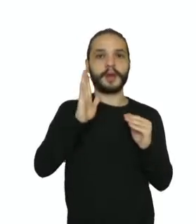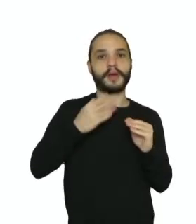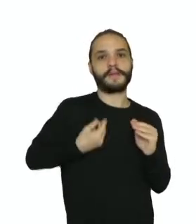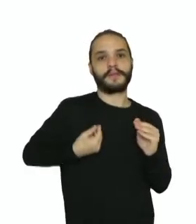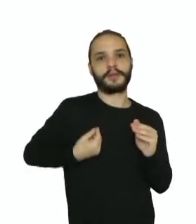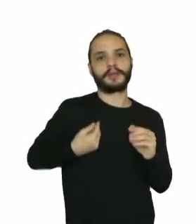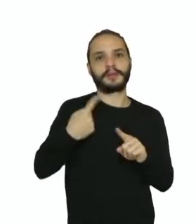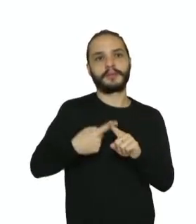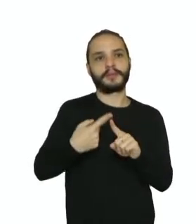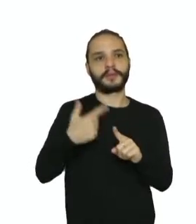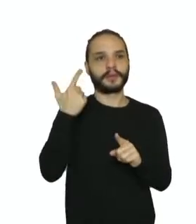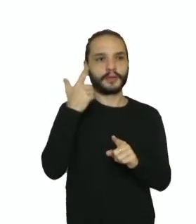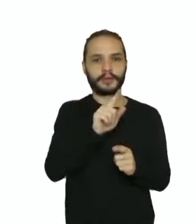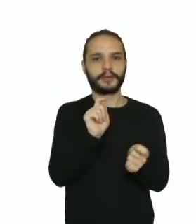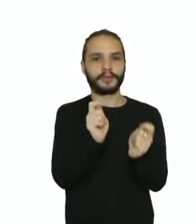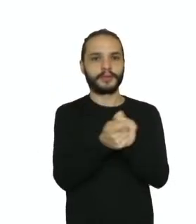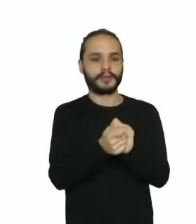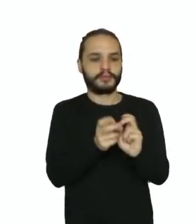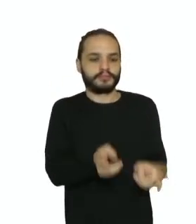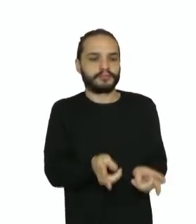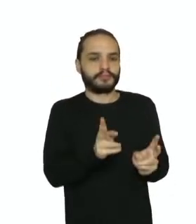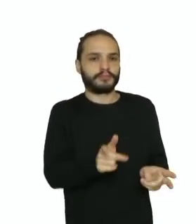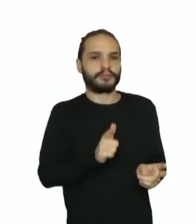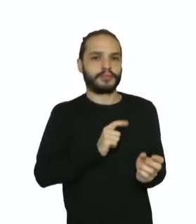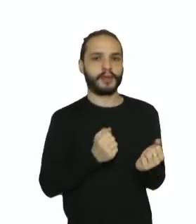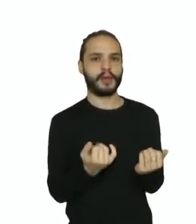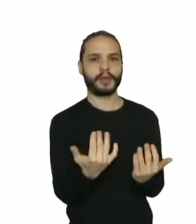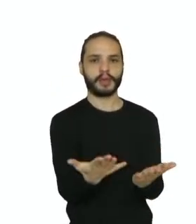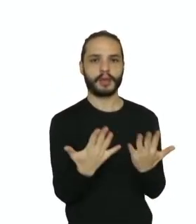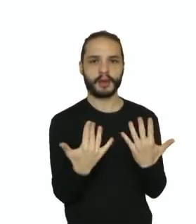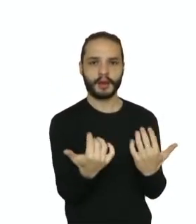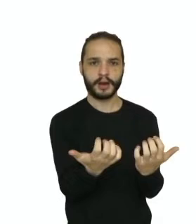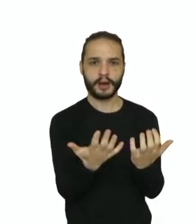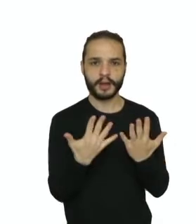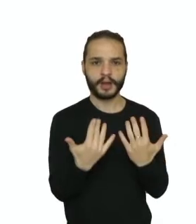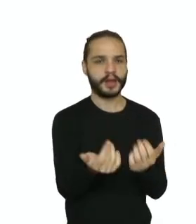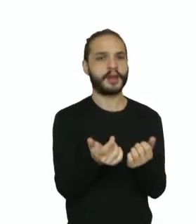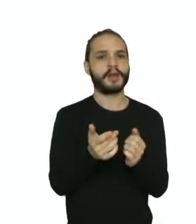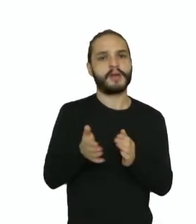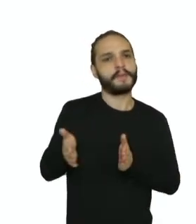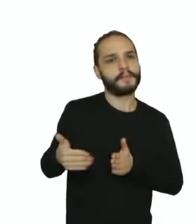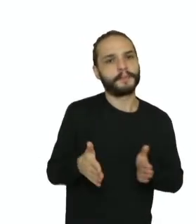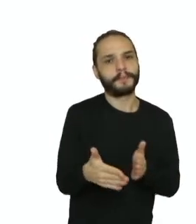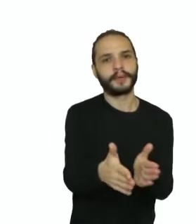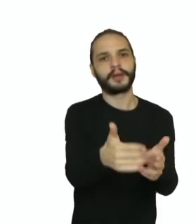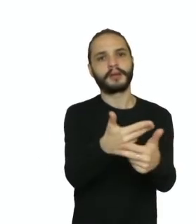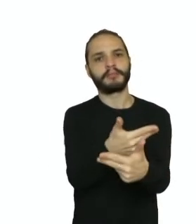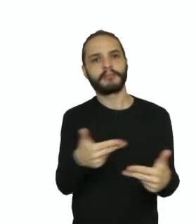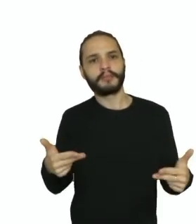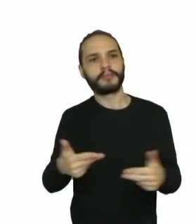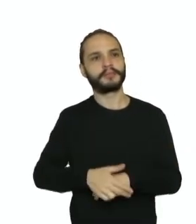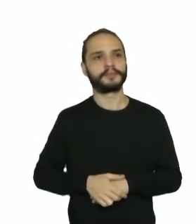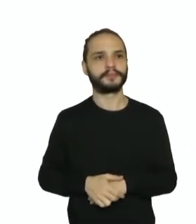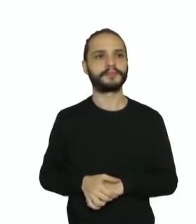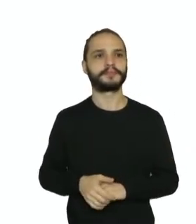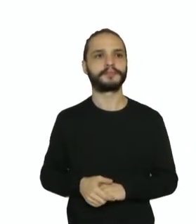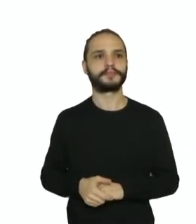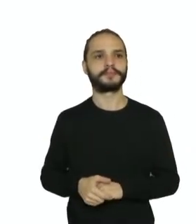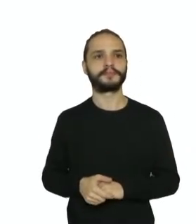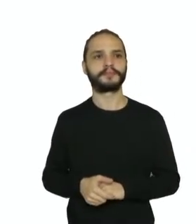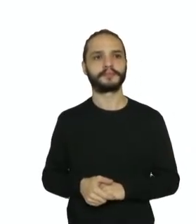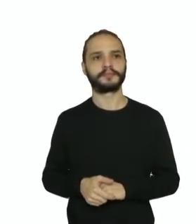adaptar ali, tem algas, tem vários peixes, vários animais vivendo ali. Quais